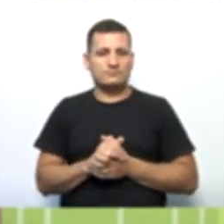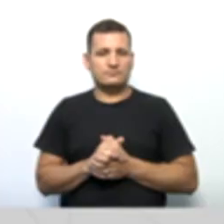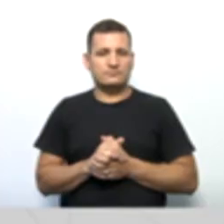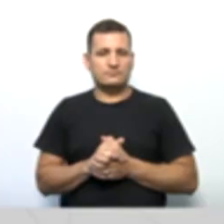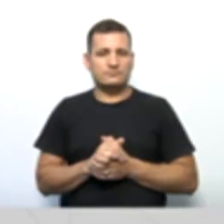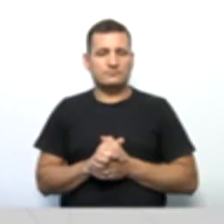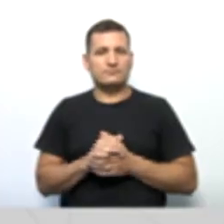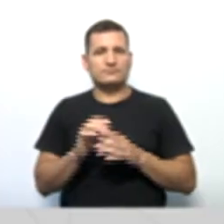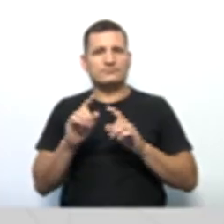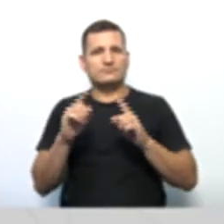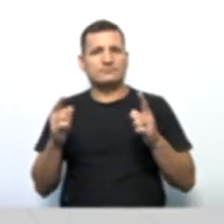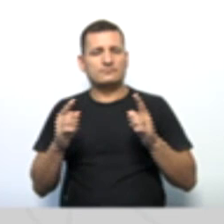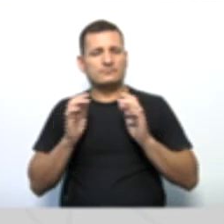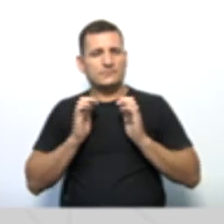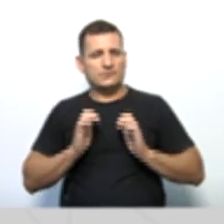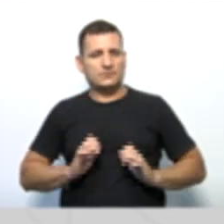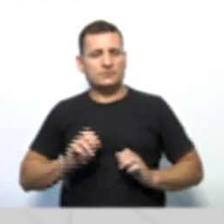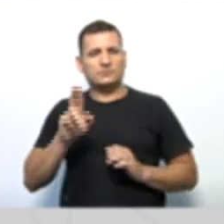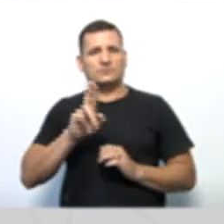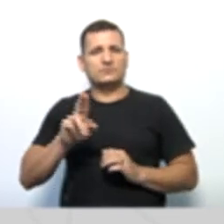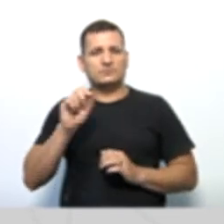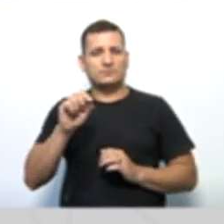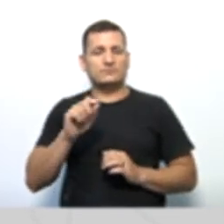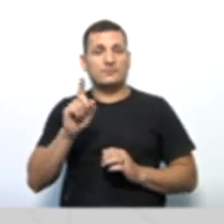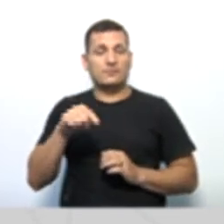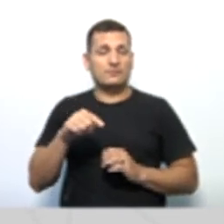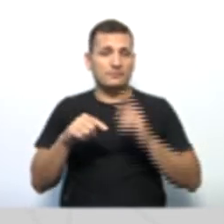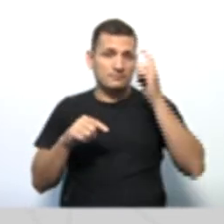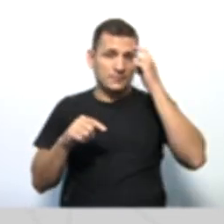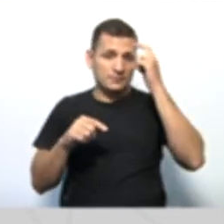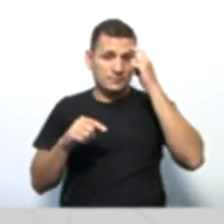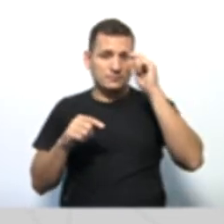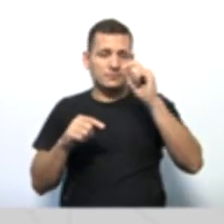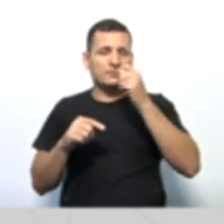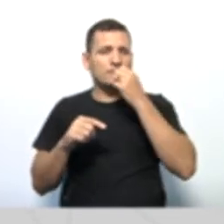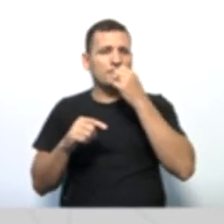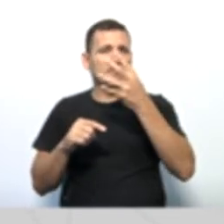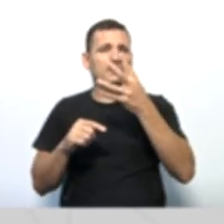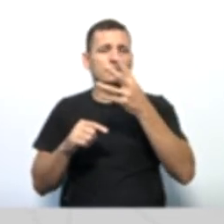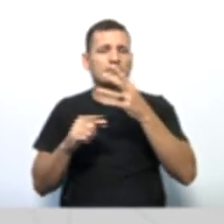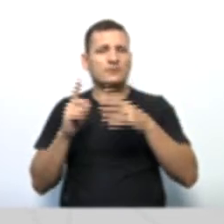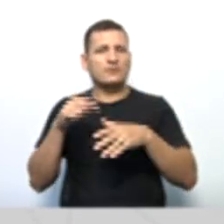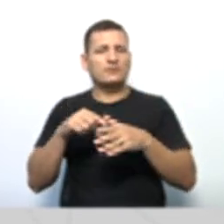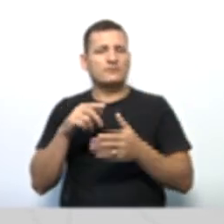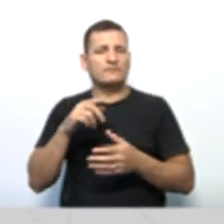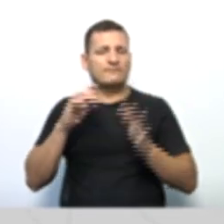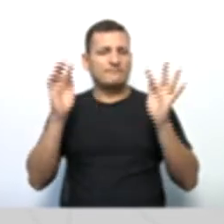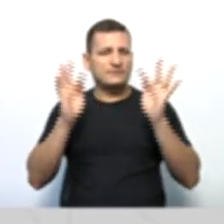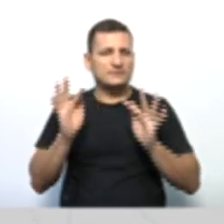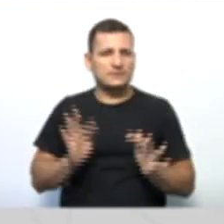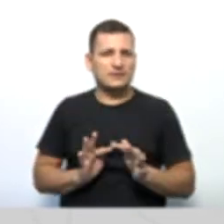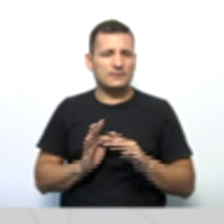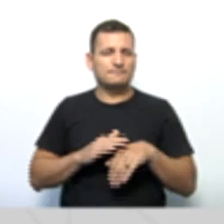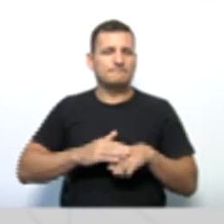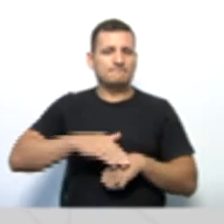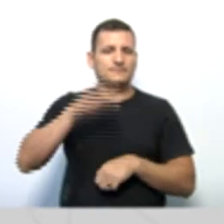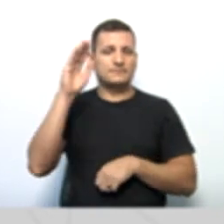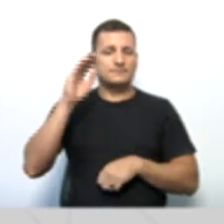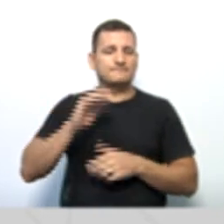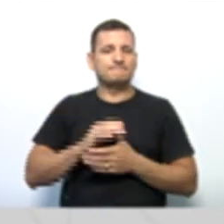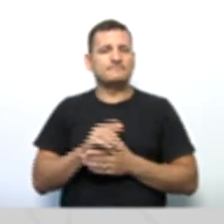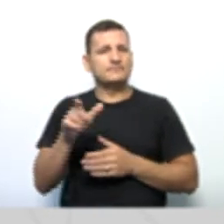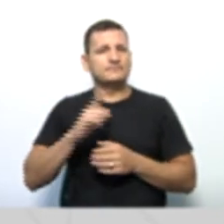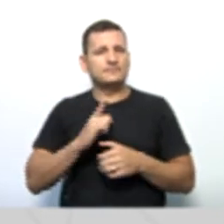é a ética utilitarista? É a ideia do bem como uma máxima felicidade. E ela pode ser resumida no seguinte